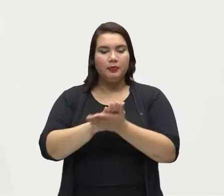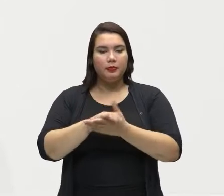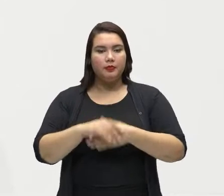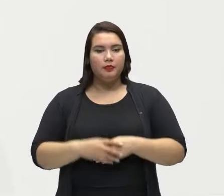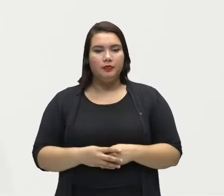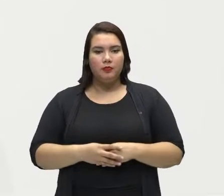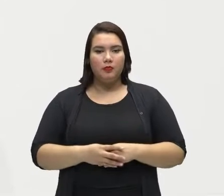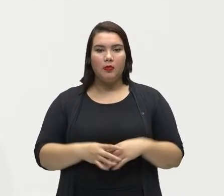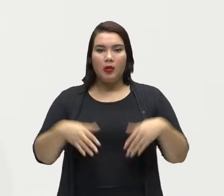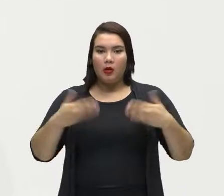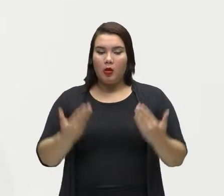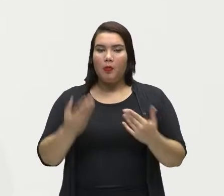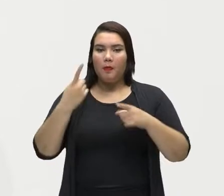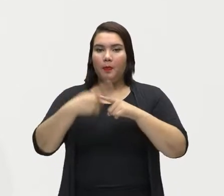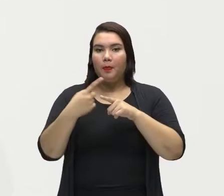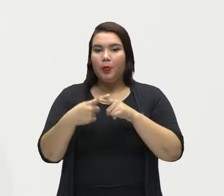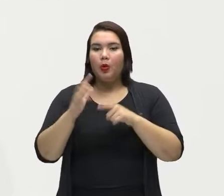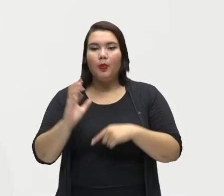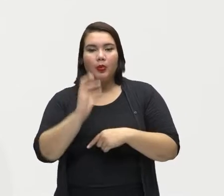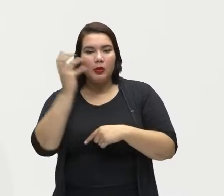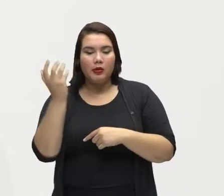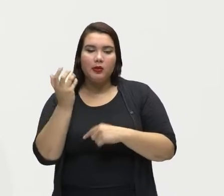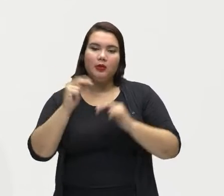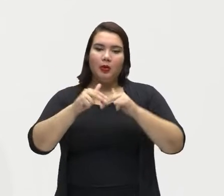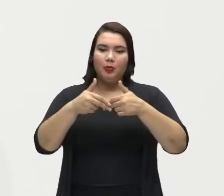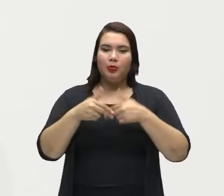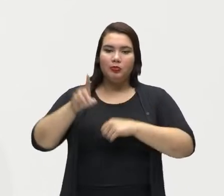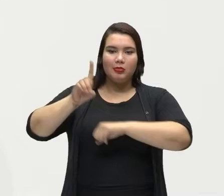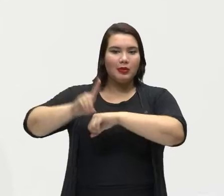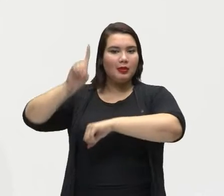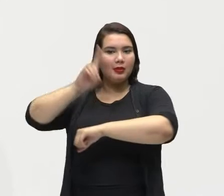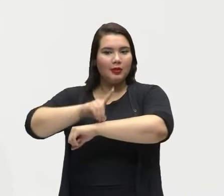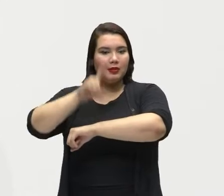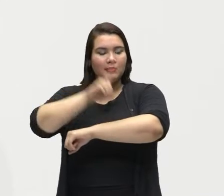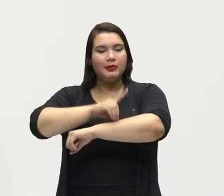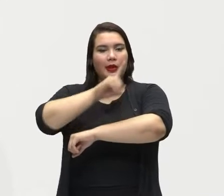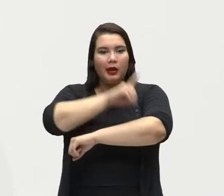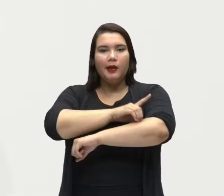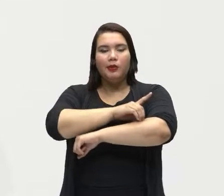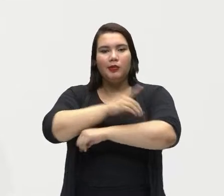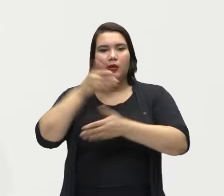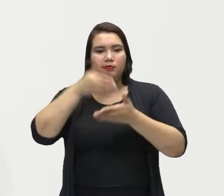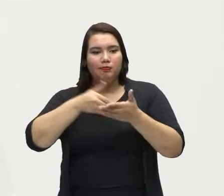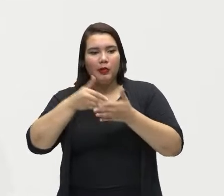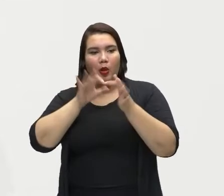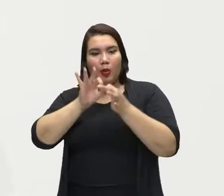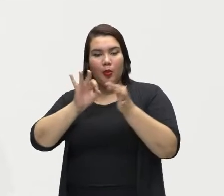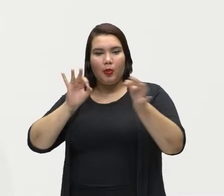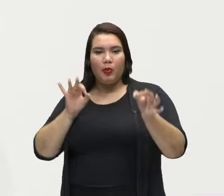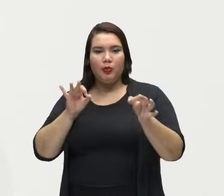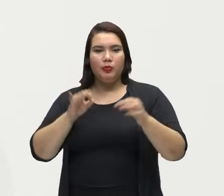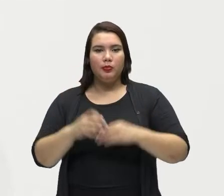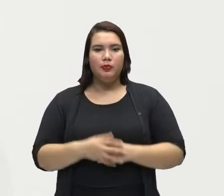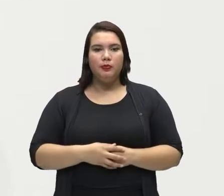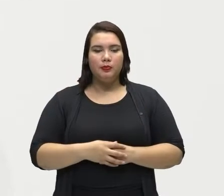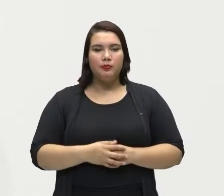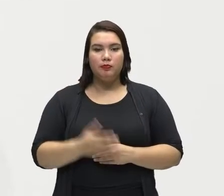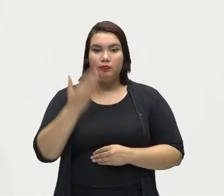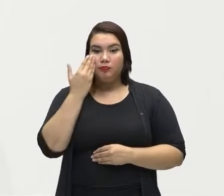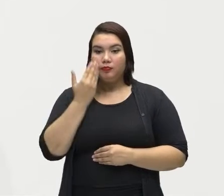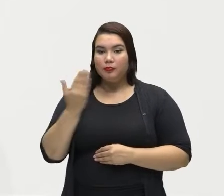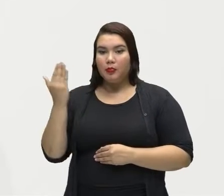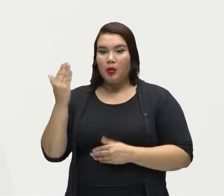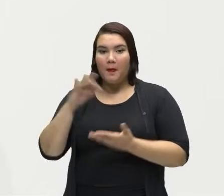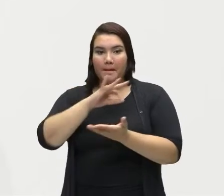vai se dar por causa do deserto do Saara. Olha só o mapa que o professor trouxe, que mostra